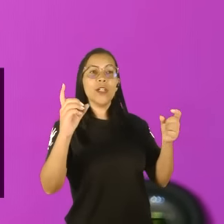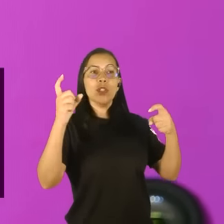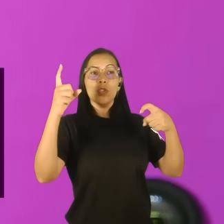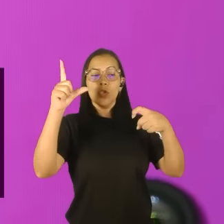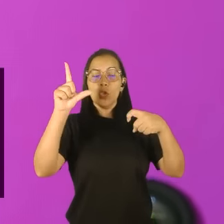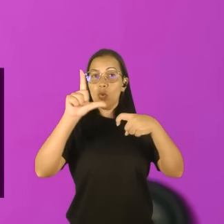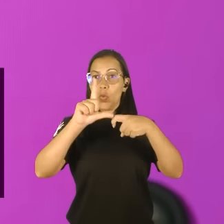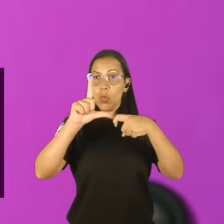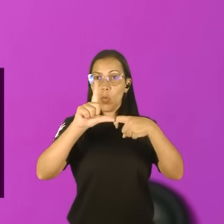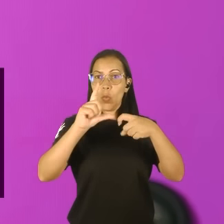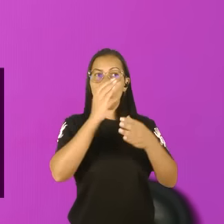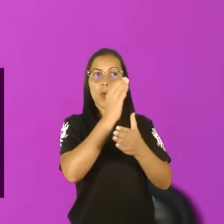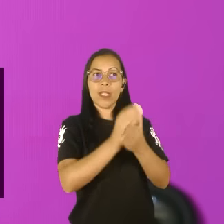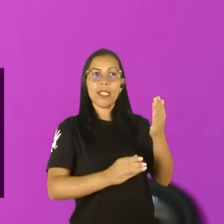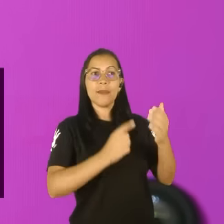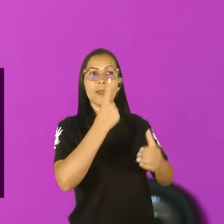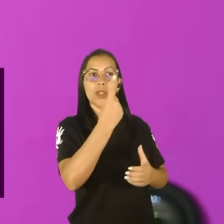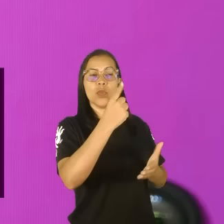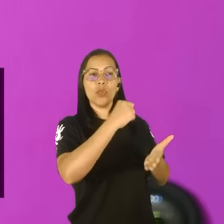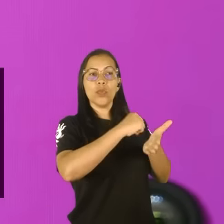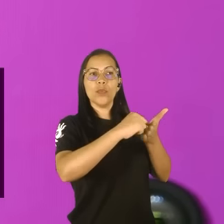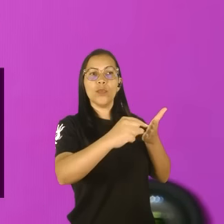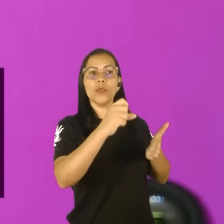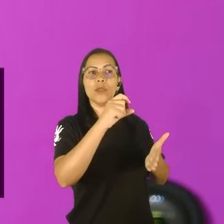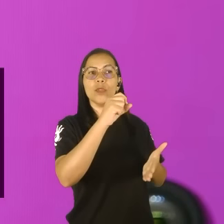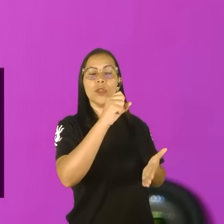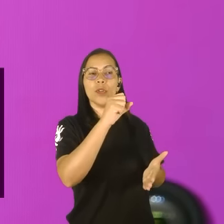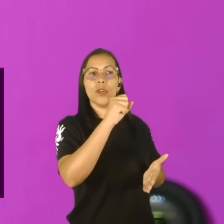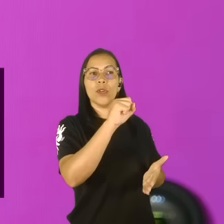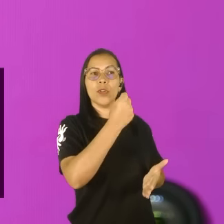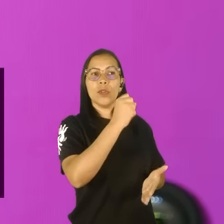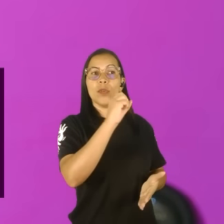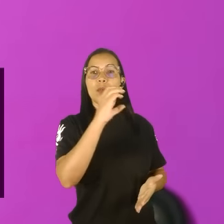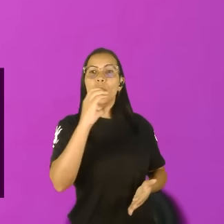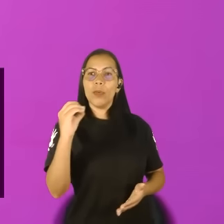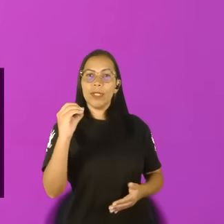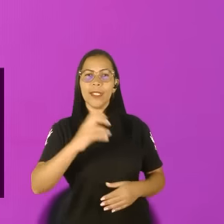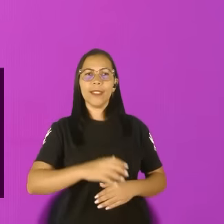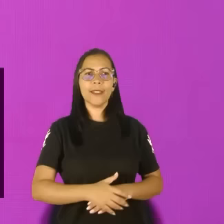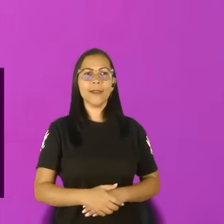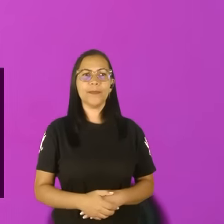Evangelho de Lucas, capítulo 1, verso 80.